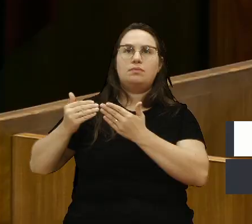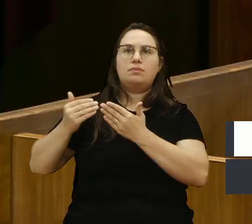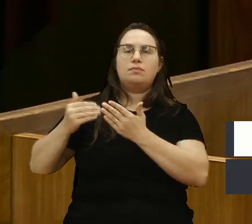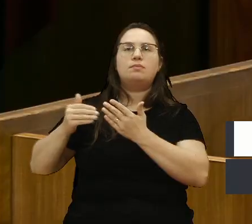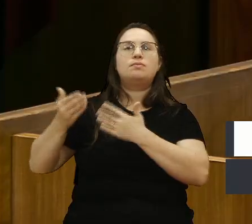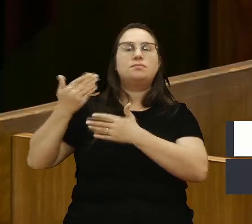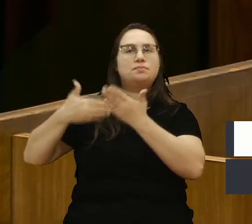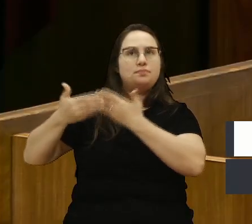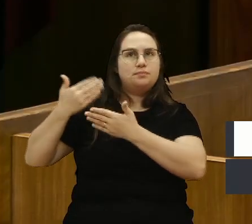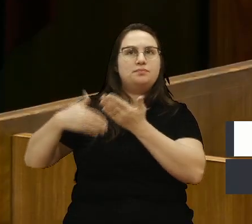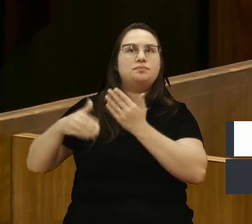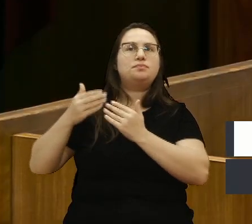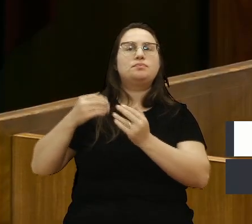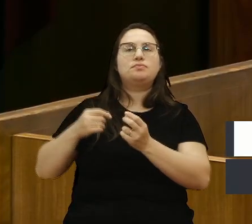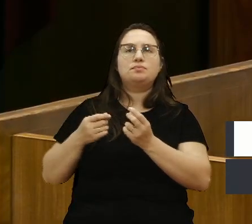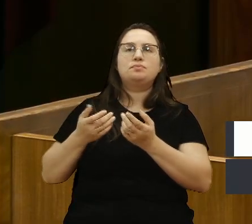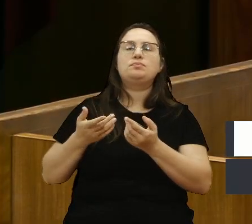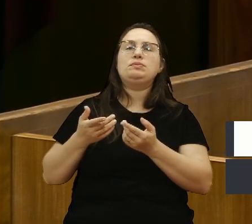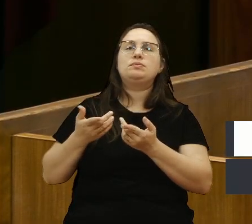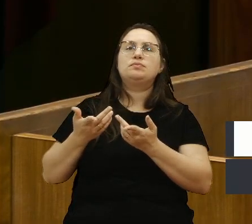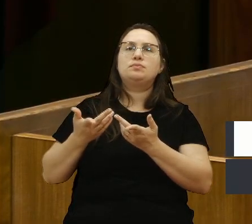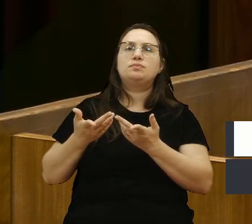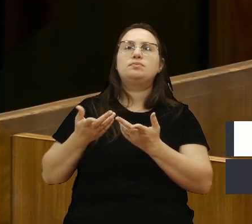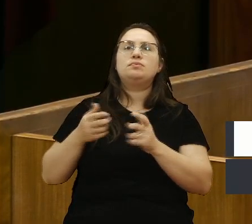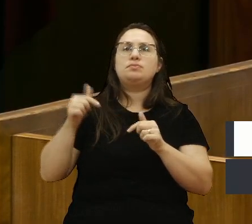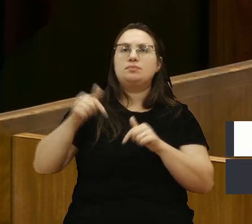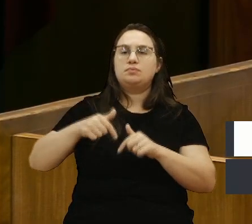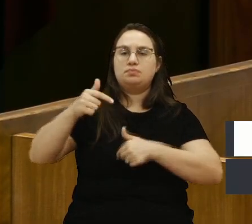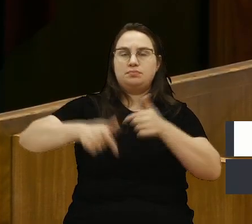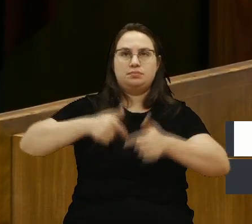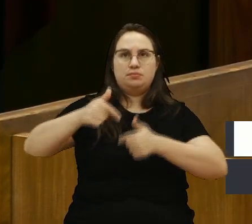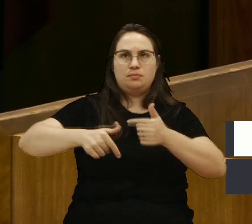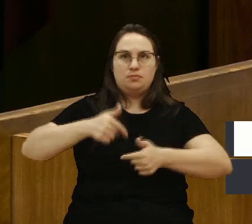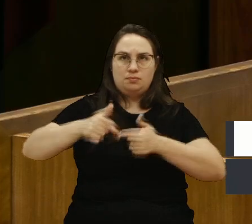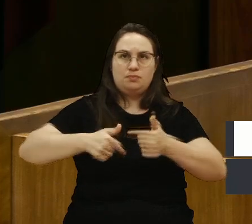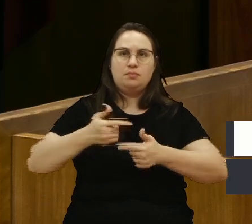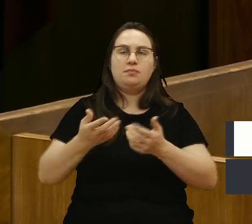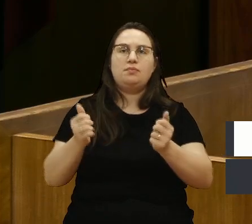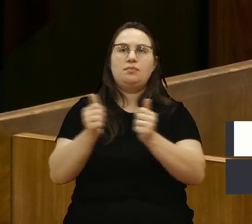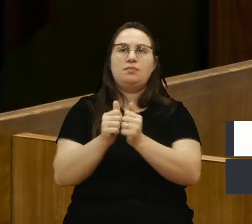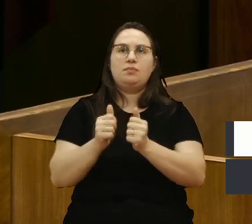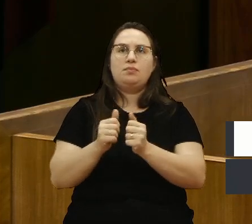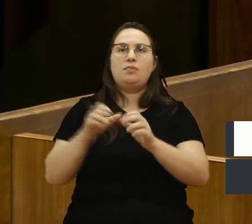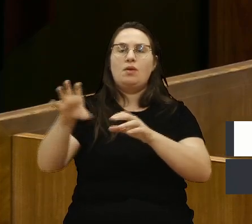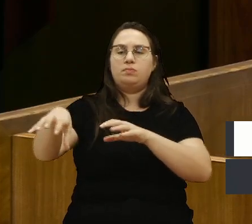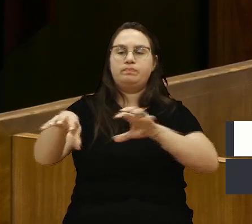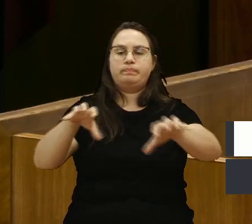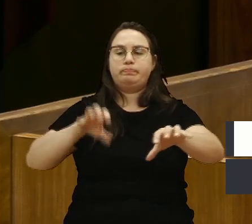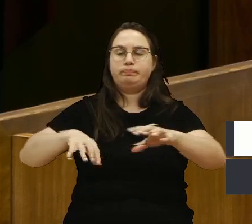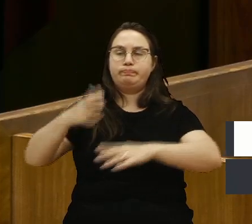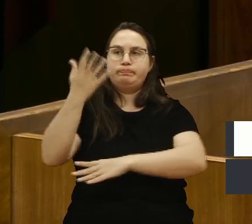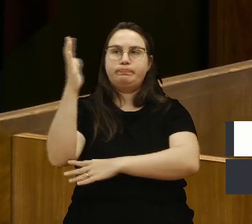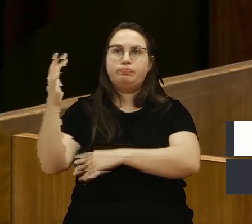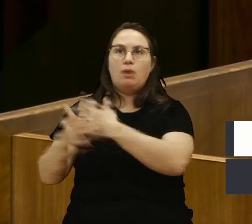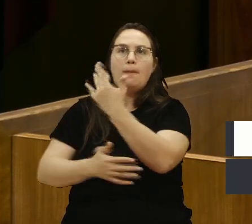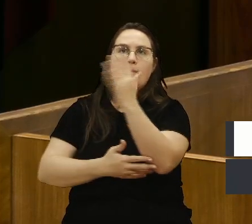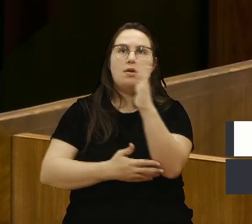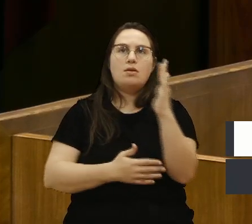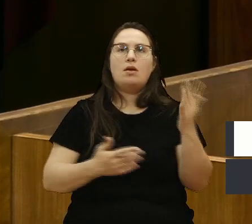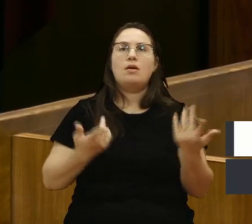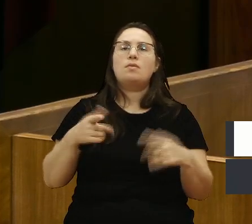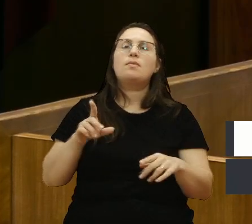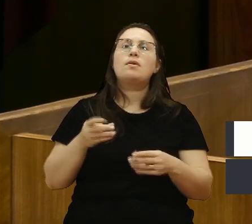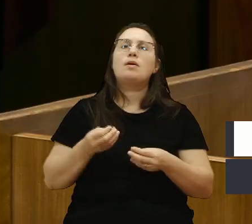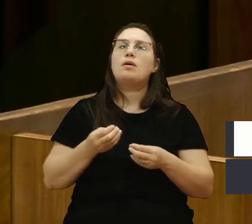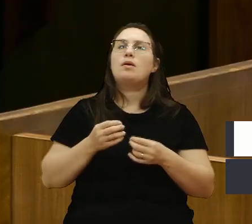Eu já tinha trazido em sessões anteriores aqui que eu estava trabalhando, junto com os órgãos ambientais, para trazer